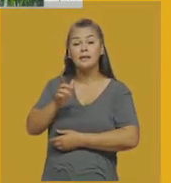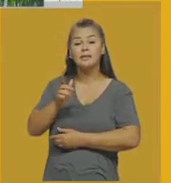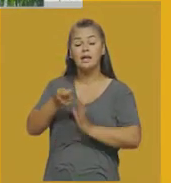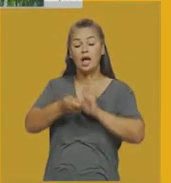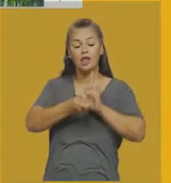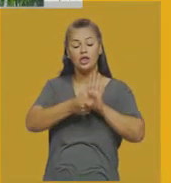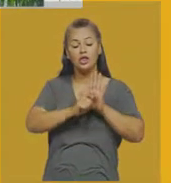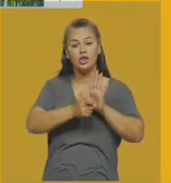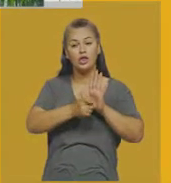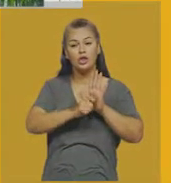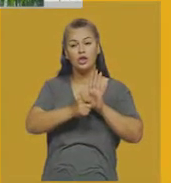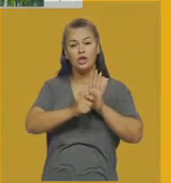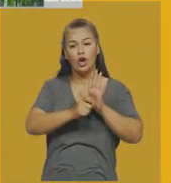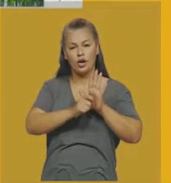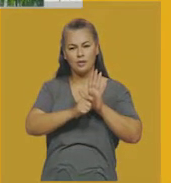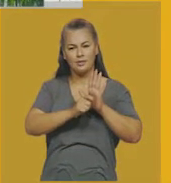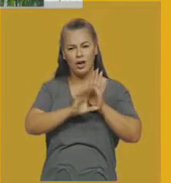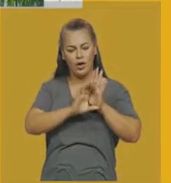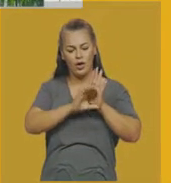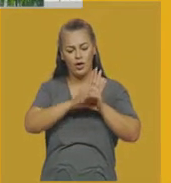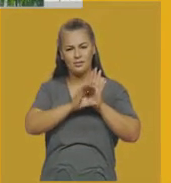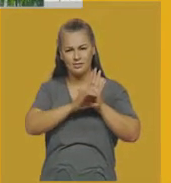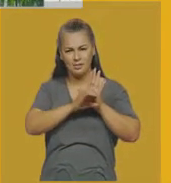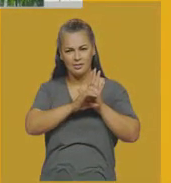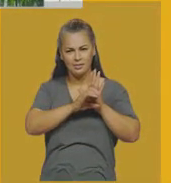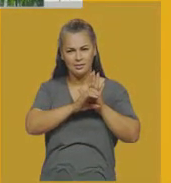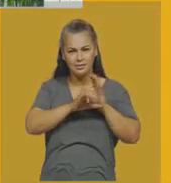droga no dicionário, né?